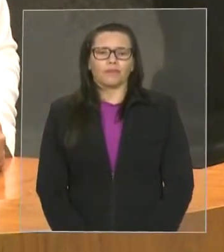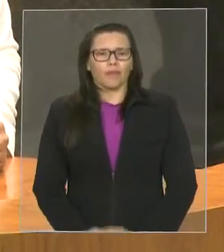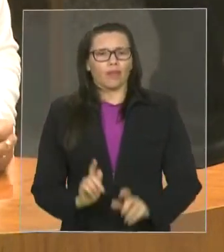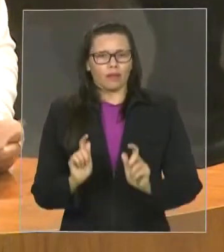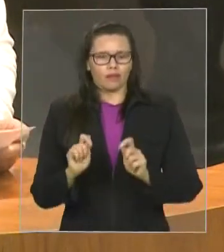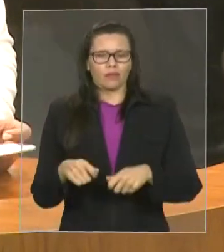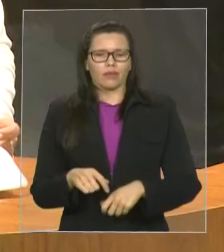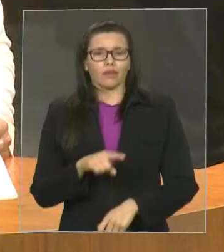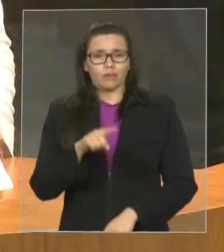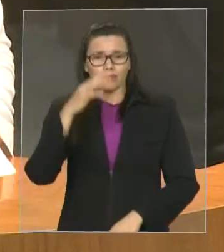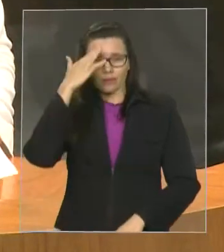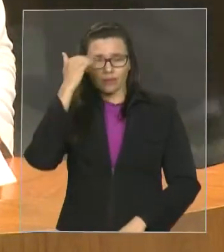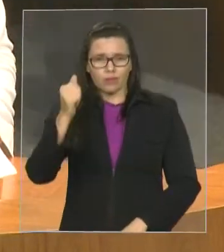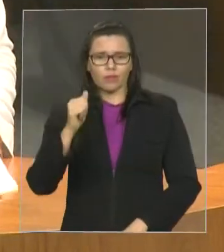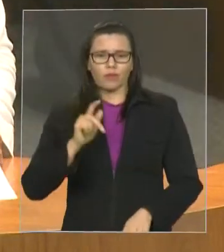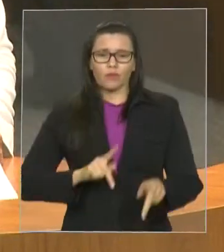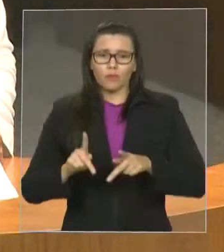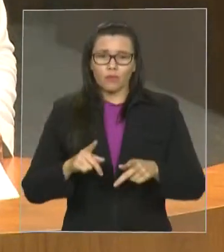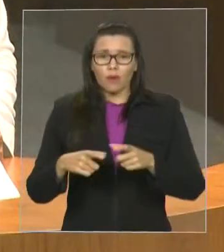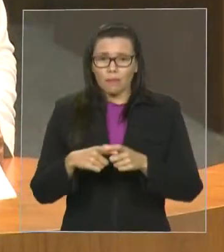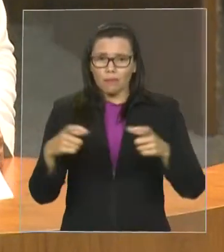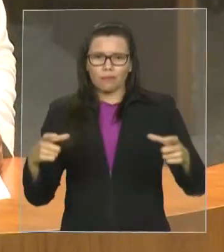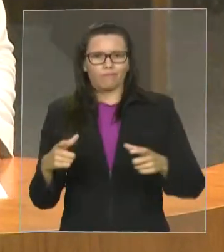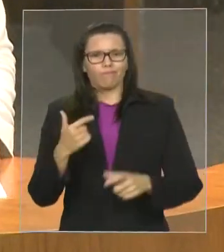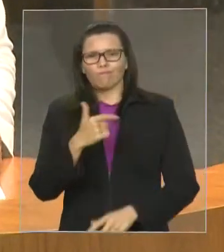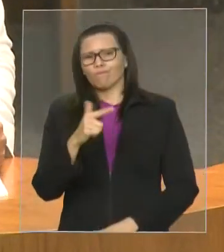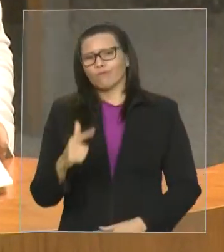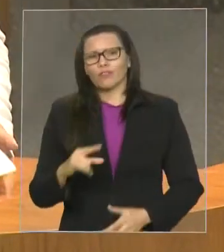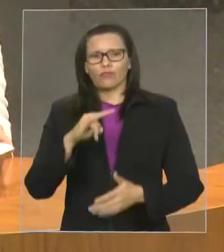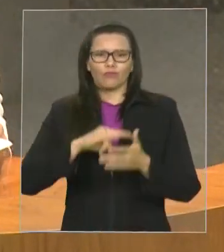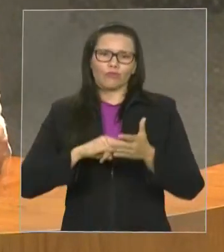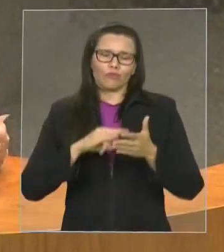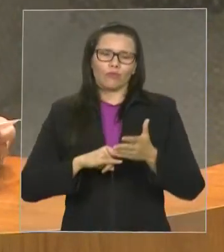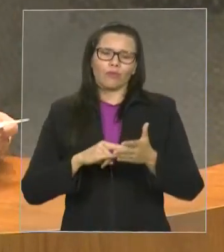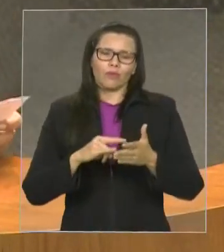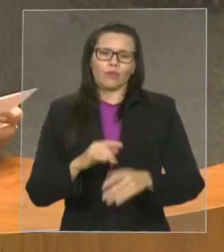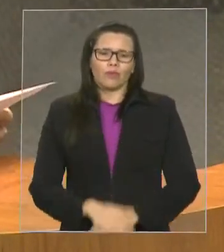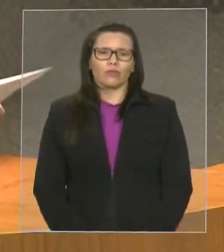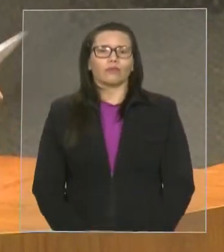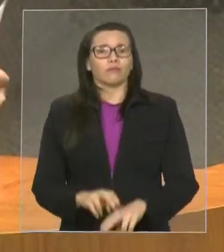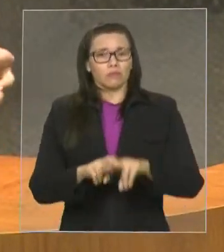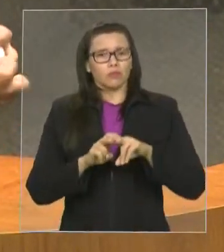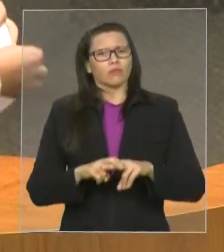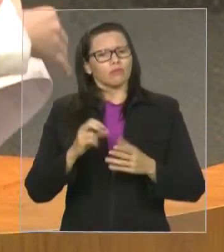ainda não possui esse documento. Muito obrigada, senhor presidente.